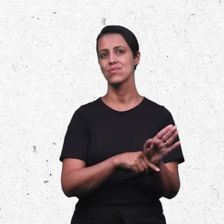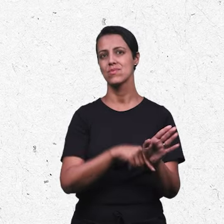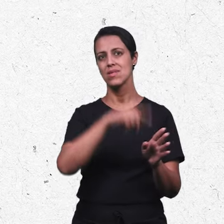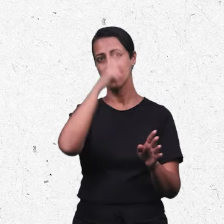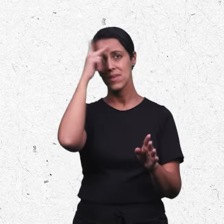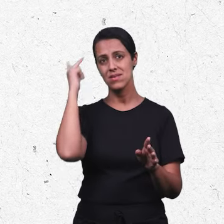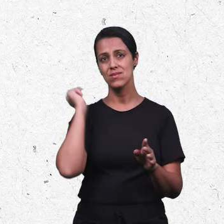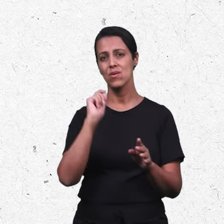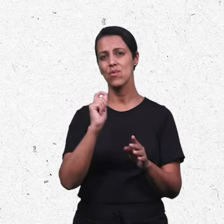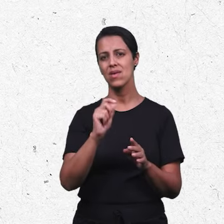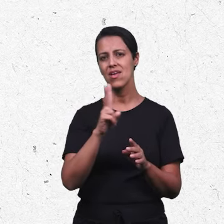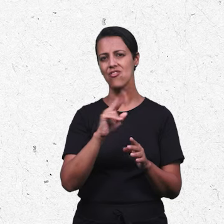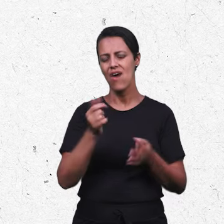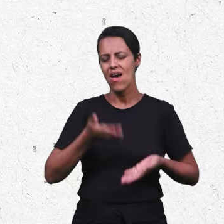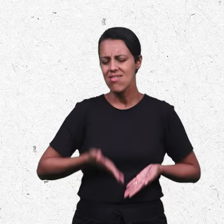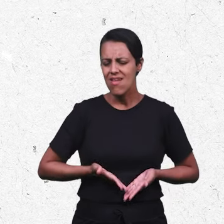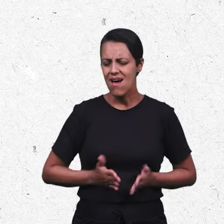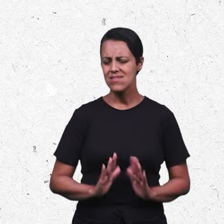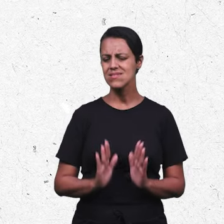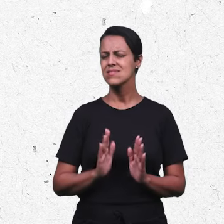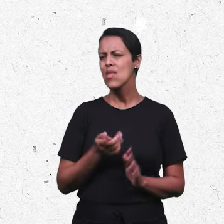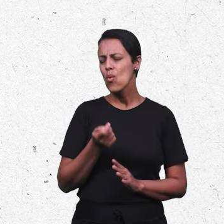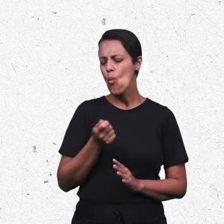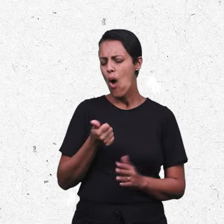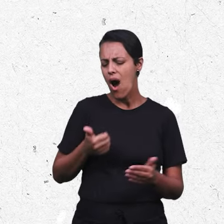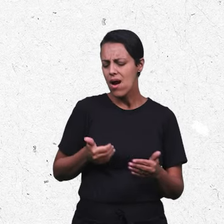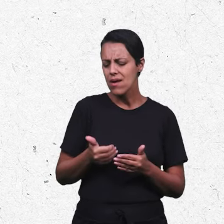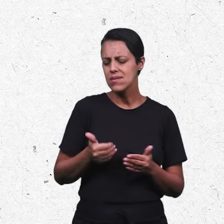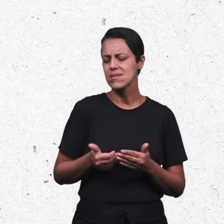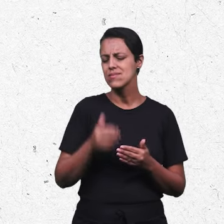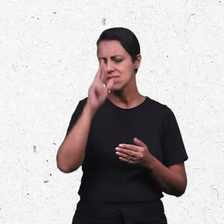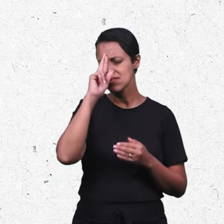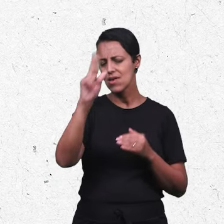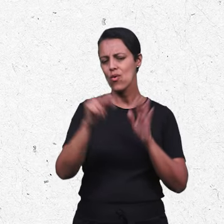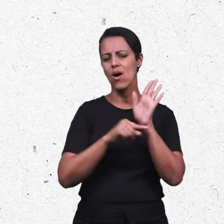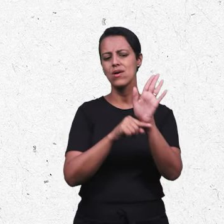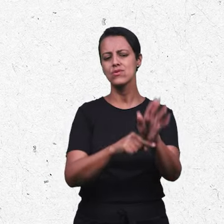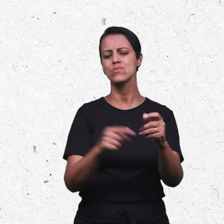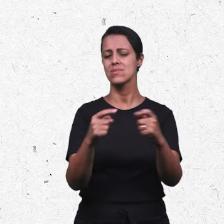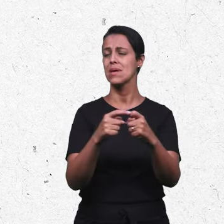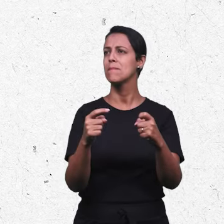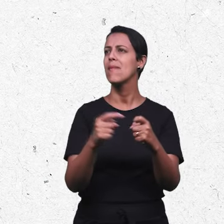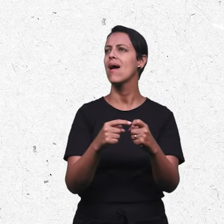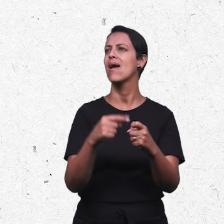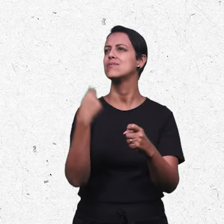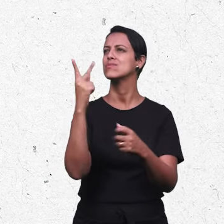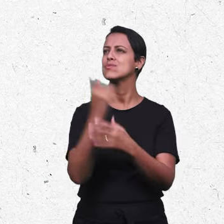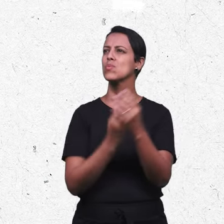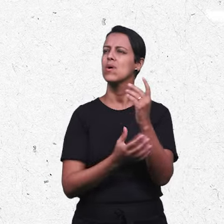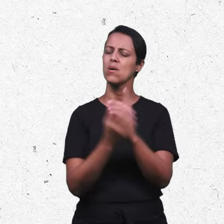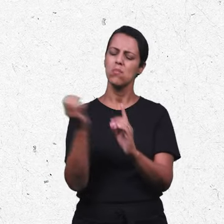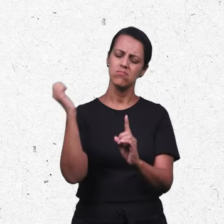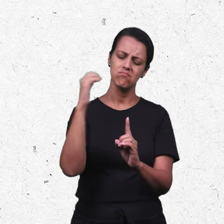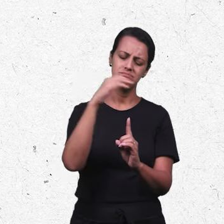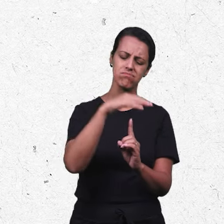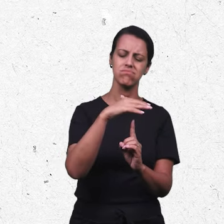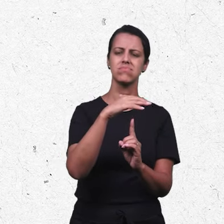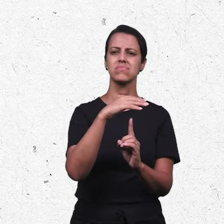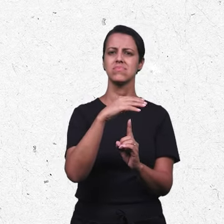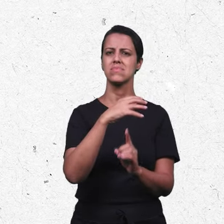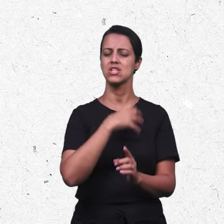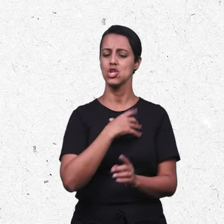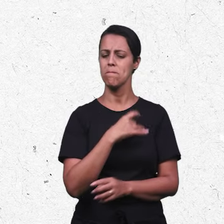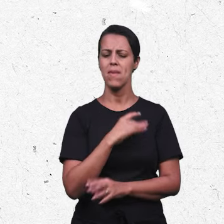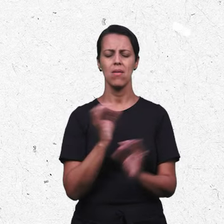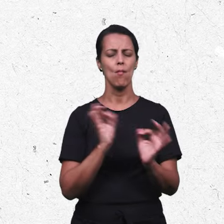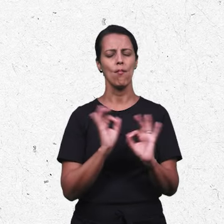indo em trabalho de paz Senhor possa estar abençoando os médicos que prepara meu pai todas as coisas estende as suas mãos meu pai sobre as suas filhas que elas